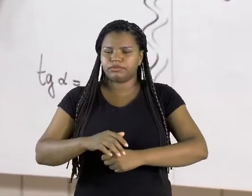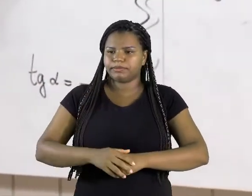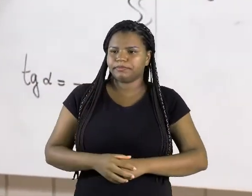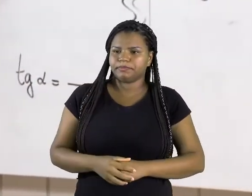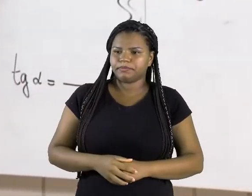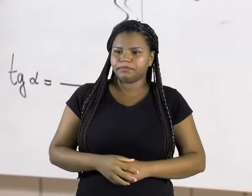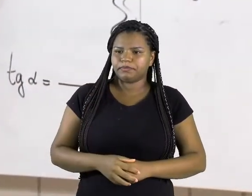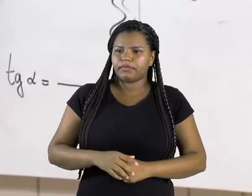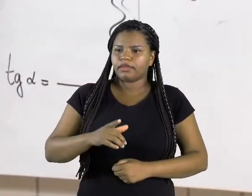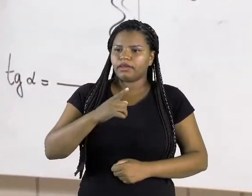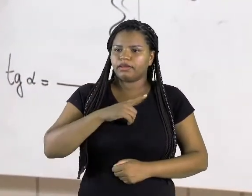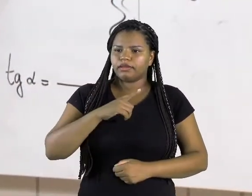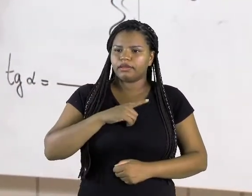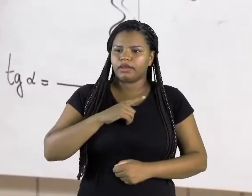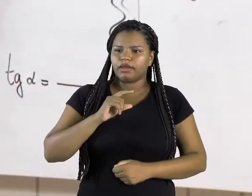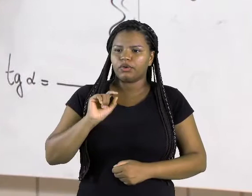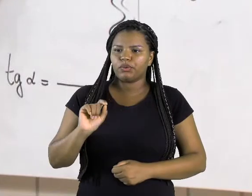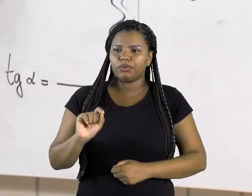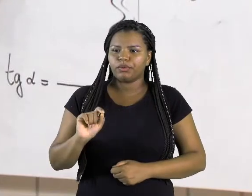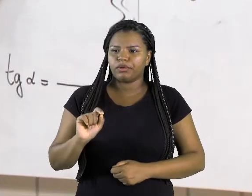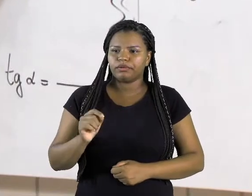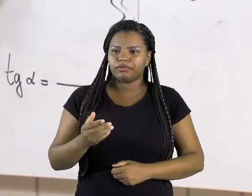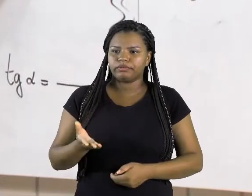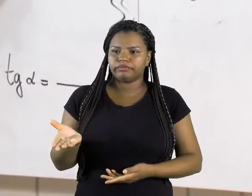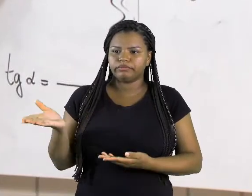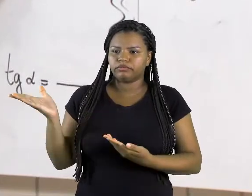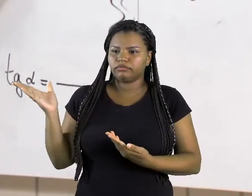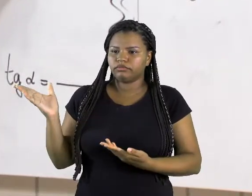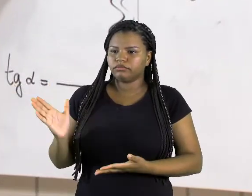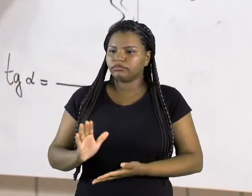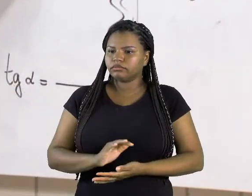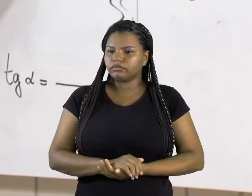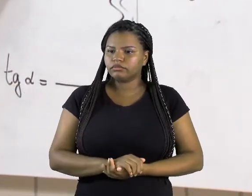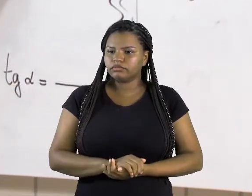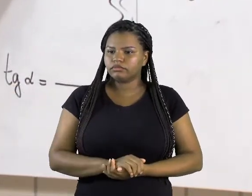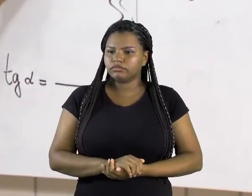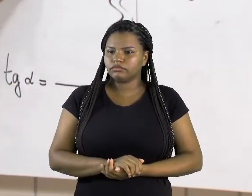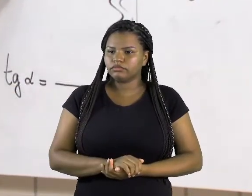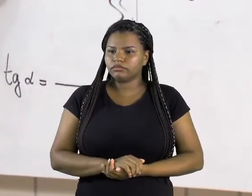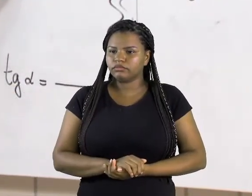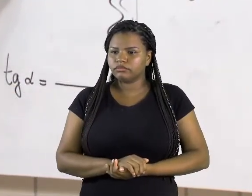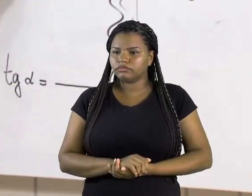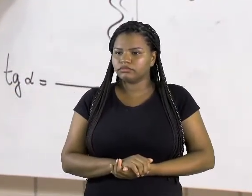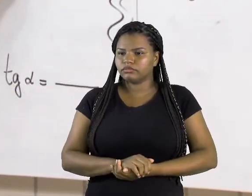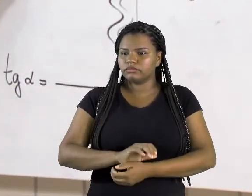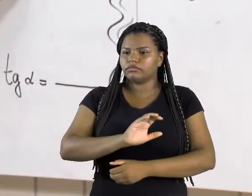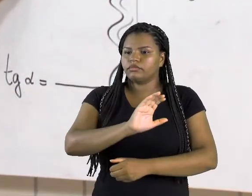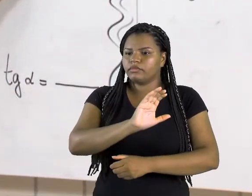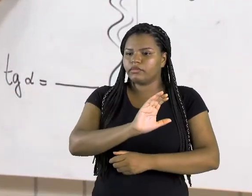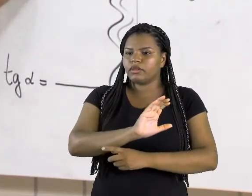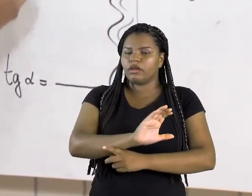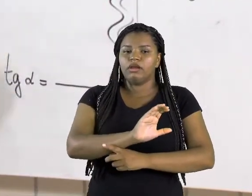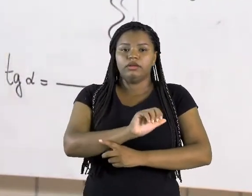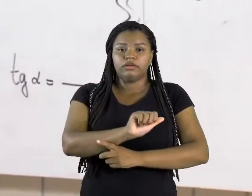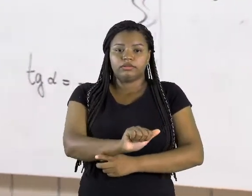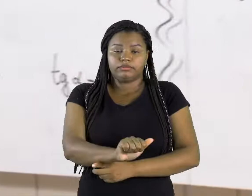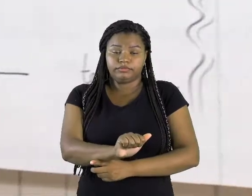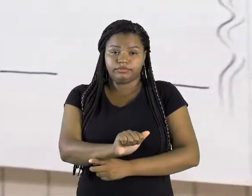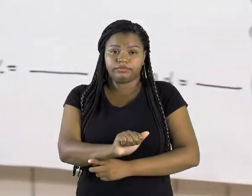o cosseno nada mais é que o cateto adjacente dividido pela